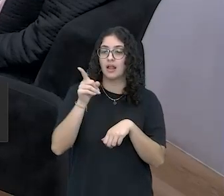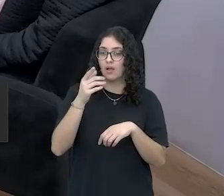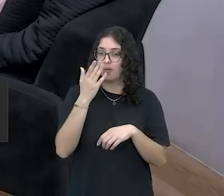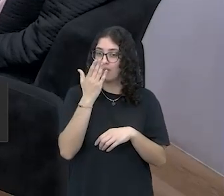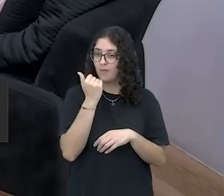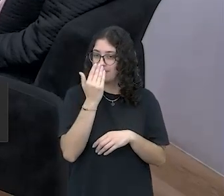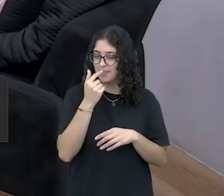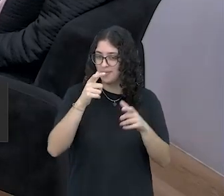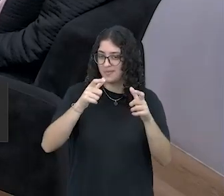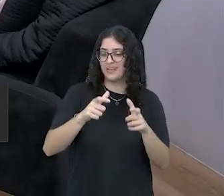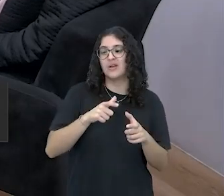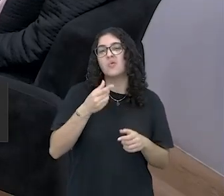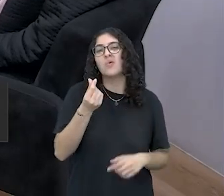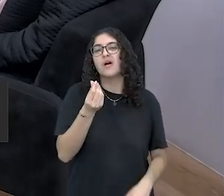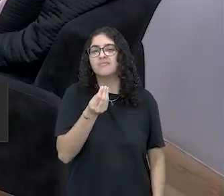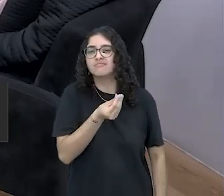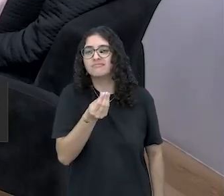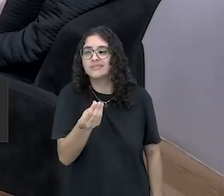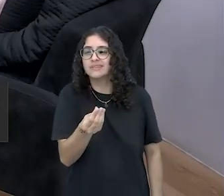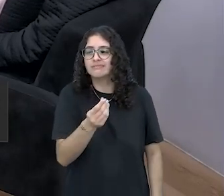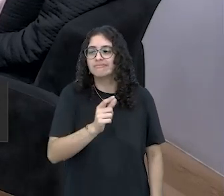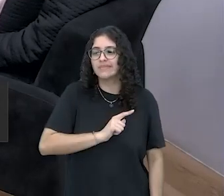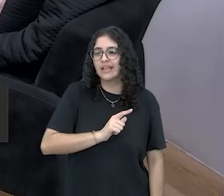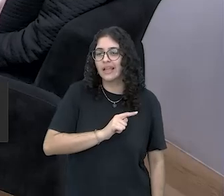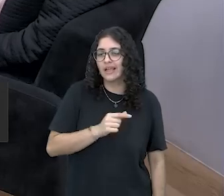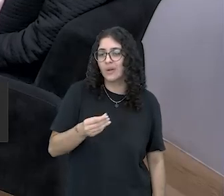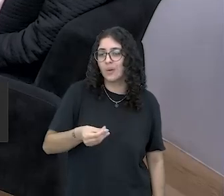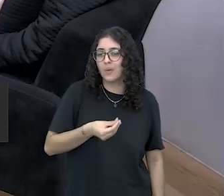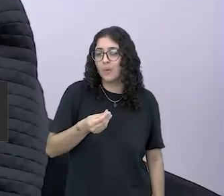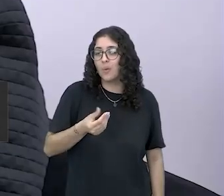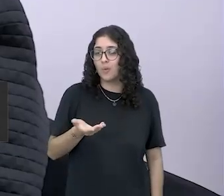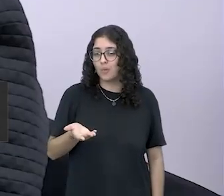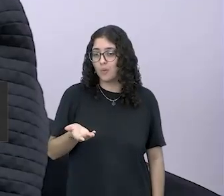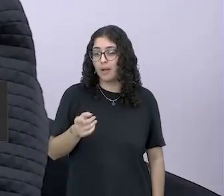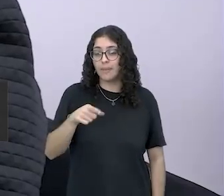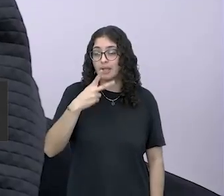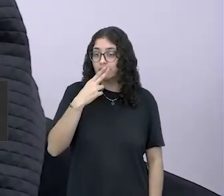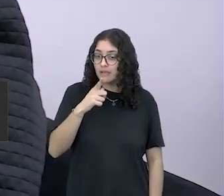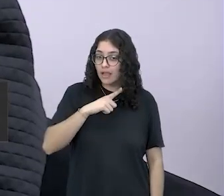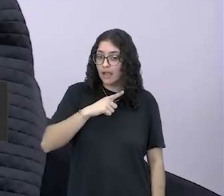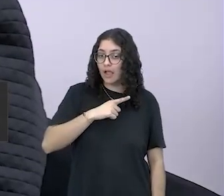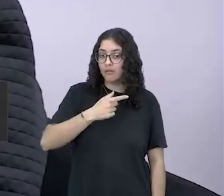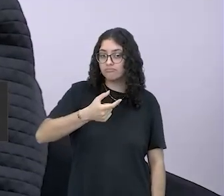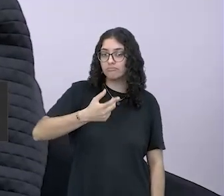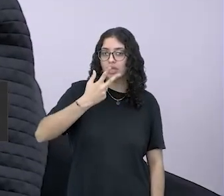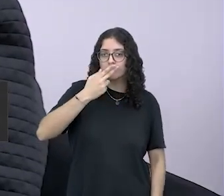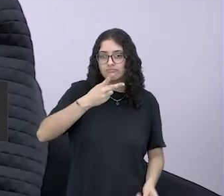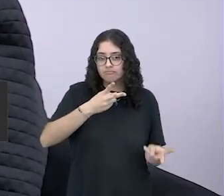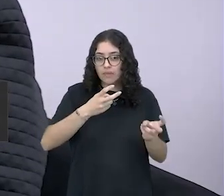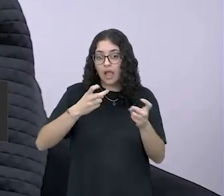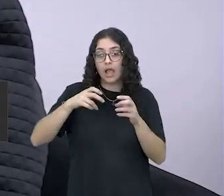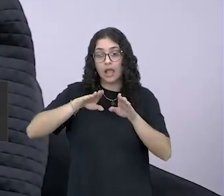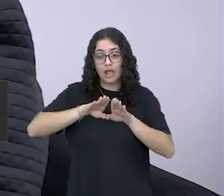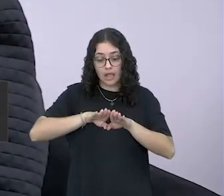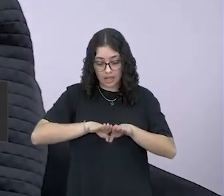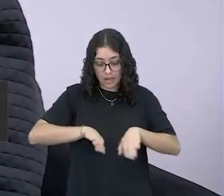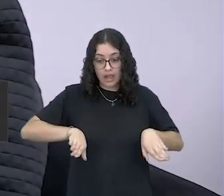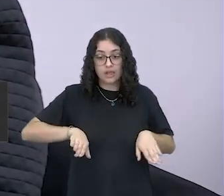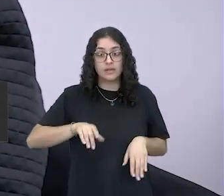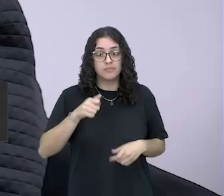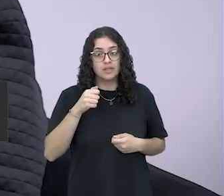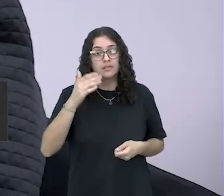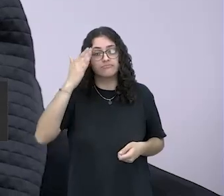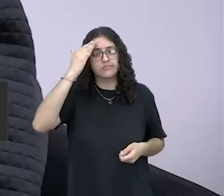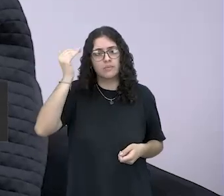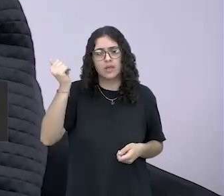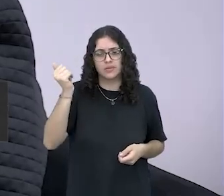isso? Quanto você tem? Quanto... para ter essa noção. É importante que a criança, desde pequeno,